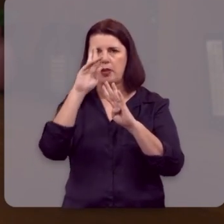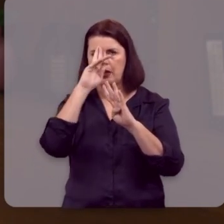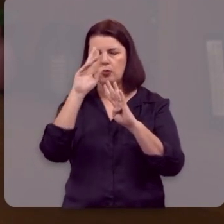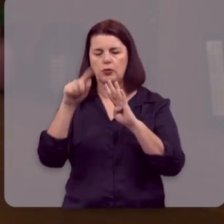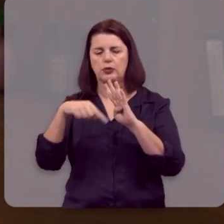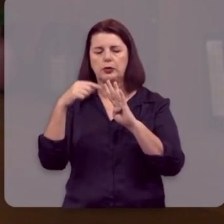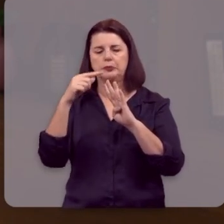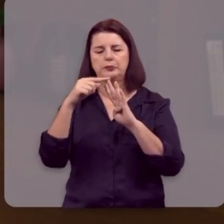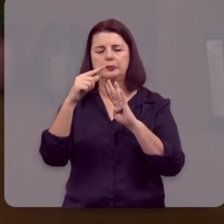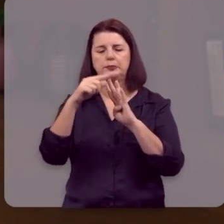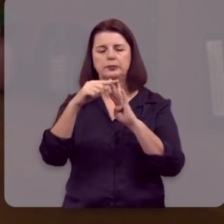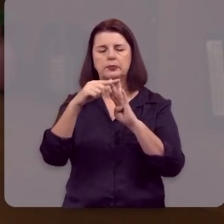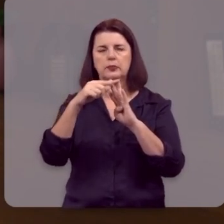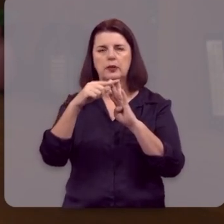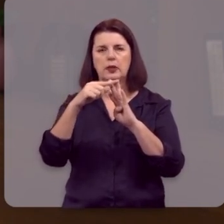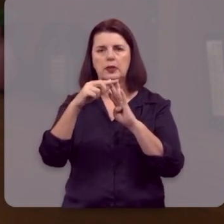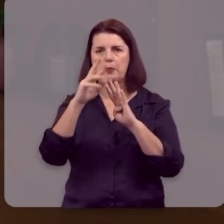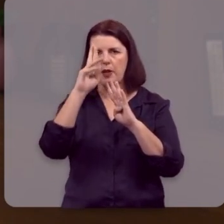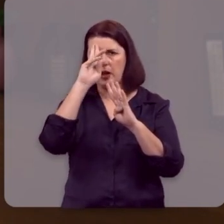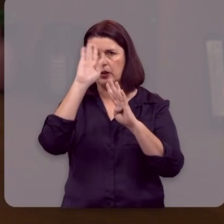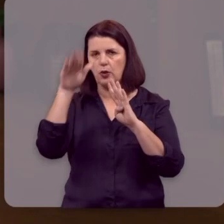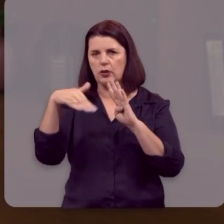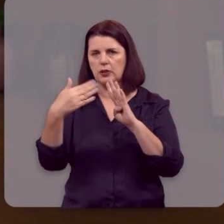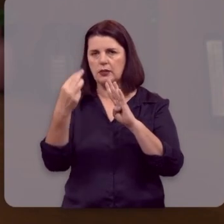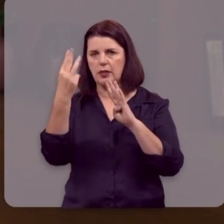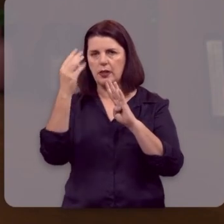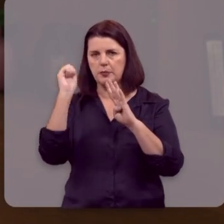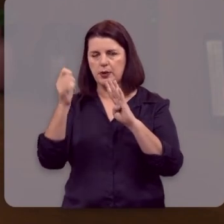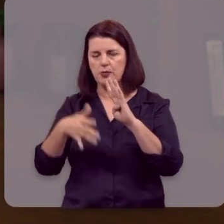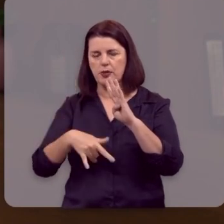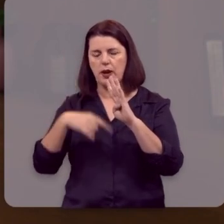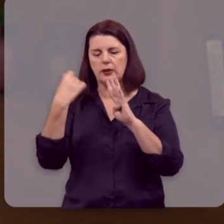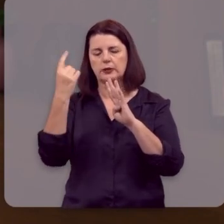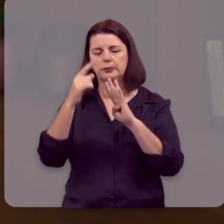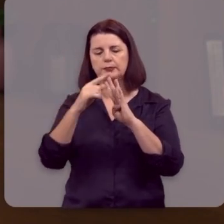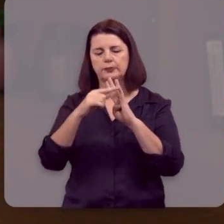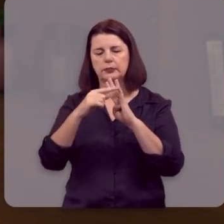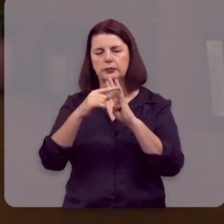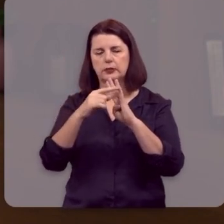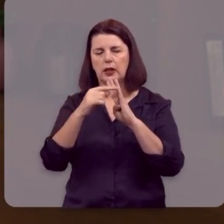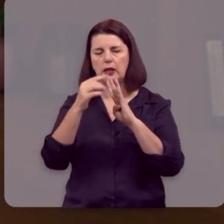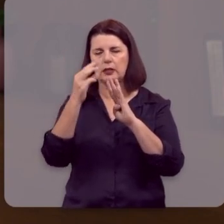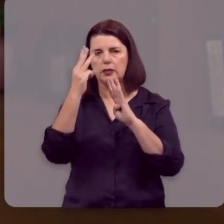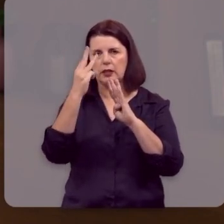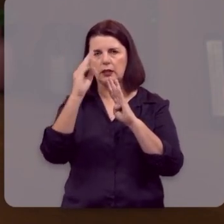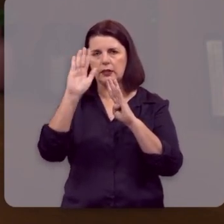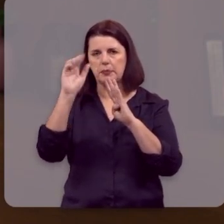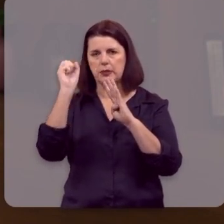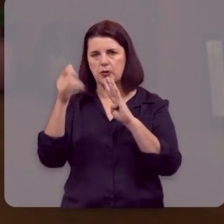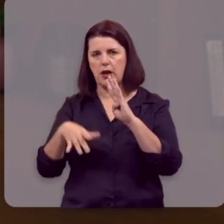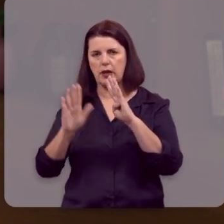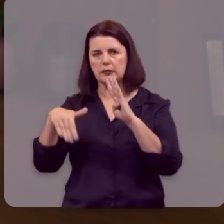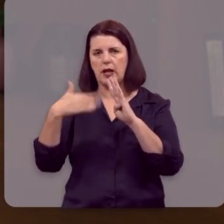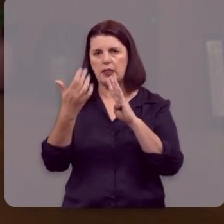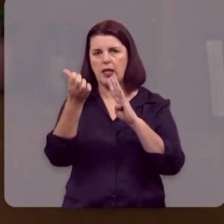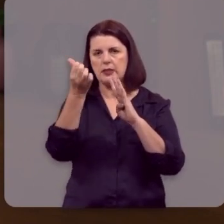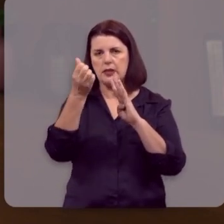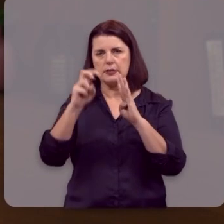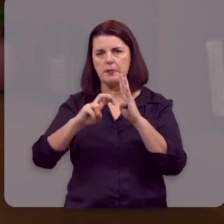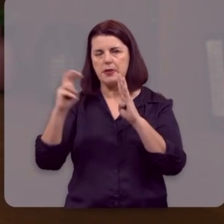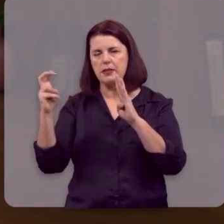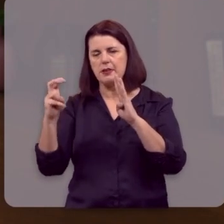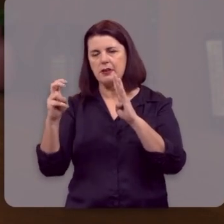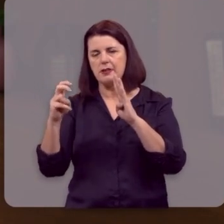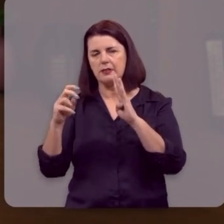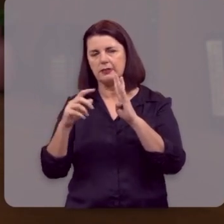vigília. Da meia-noite às 3 da madrugada, a terceira vigília. Das 3 da madrugada às 6 da